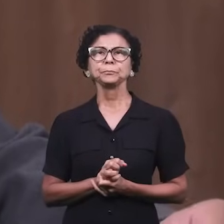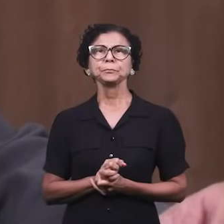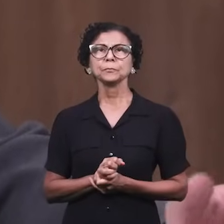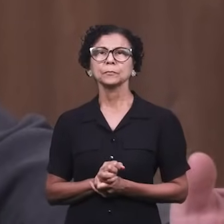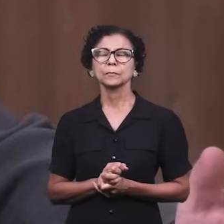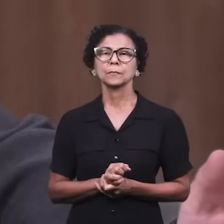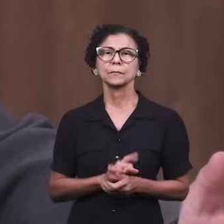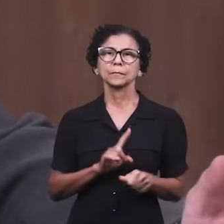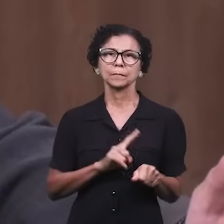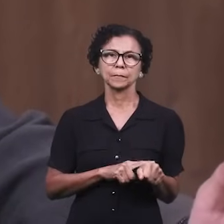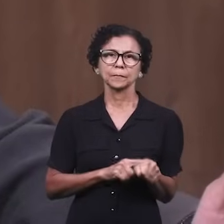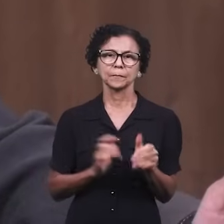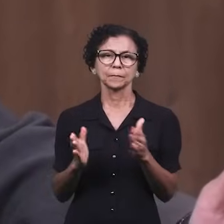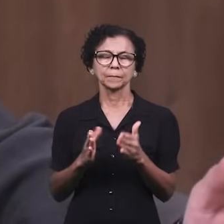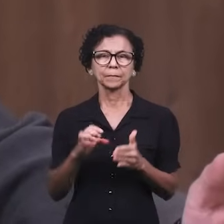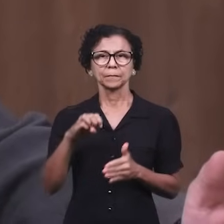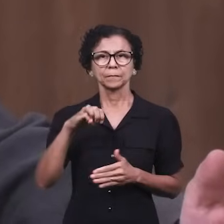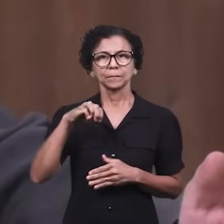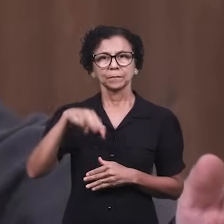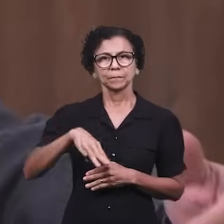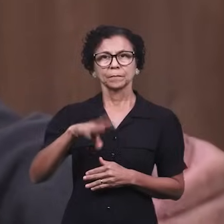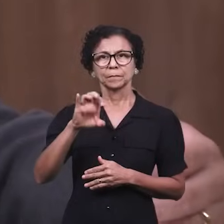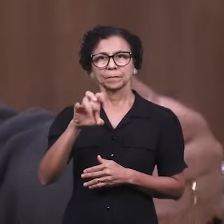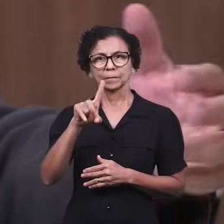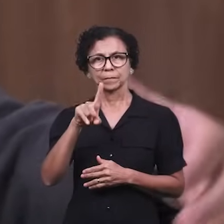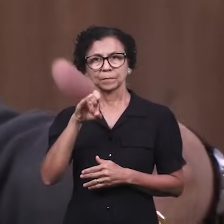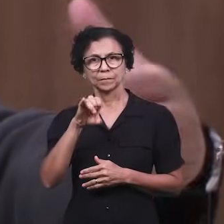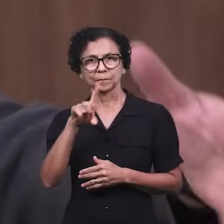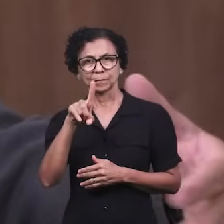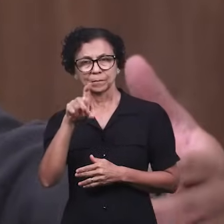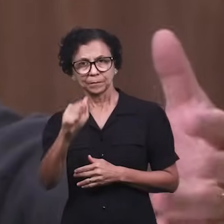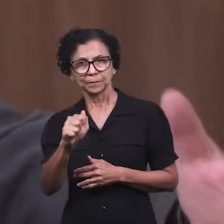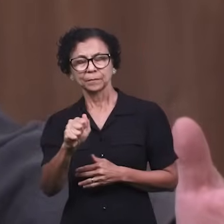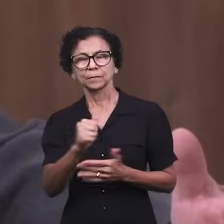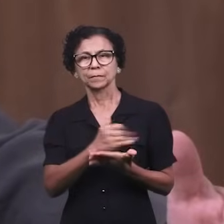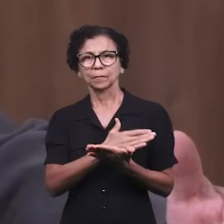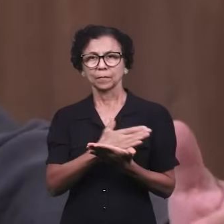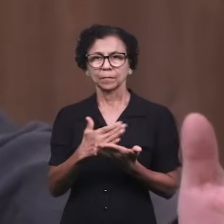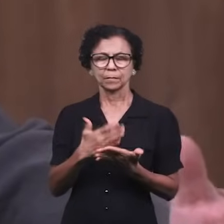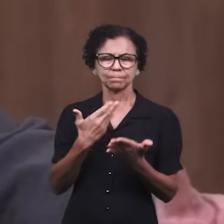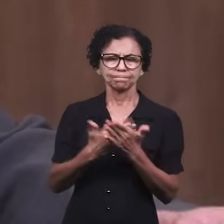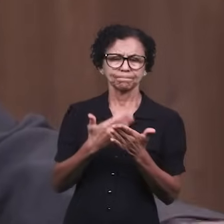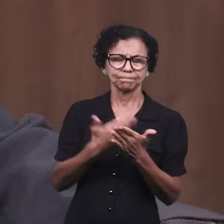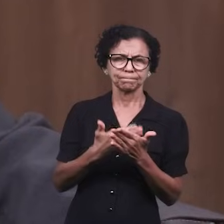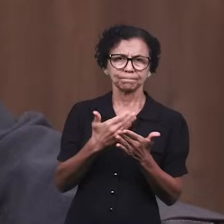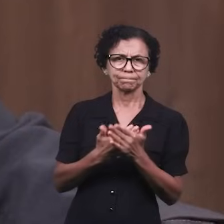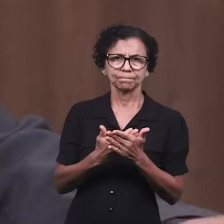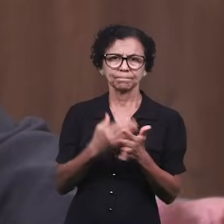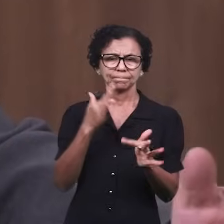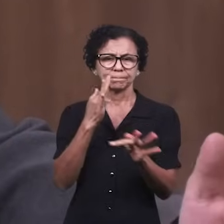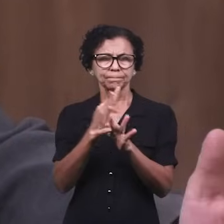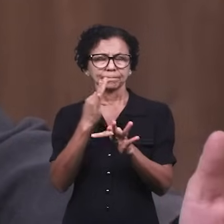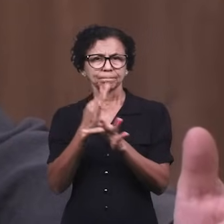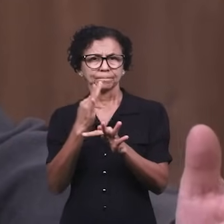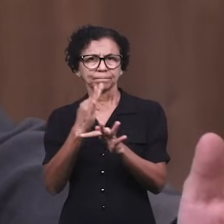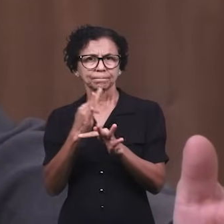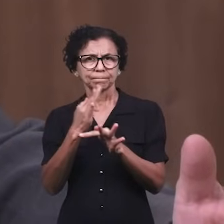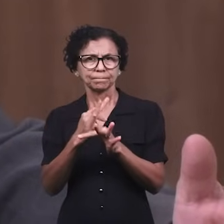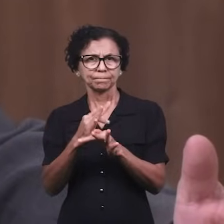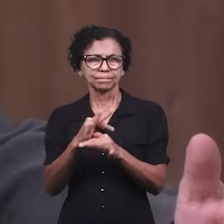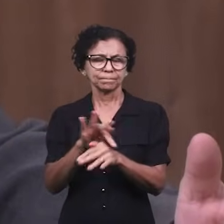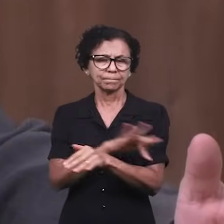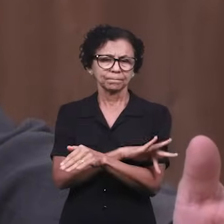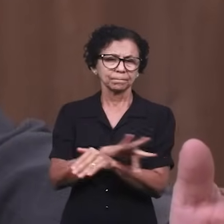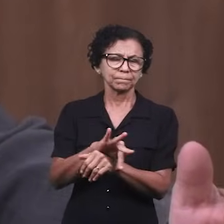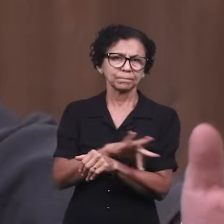medida. Quando a gente começa a trabalhar na física, na engenharia, a gente estuda algumas